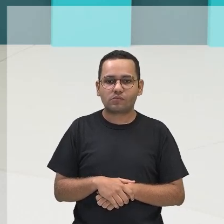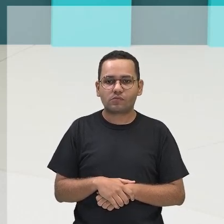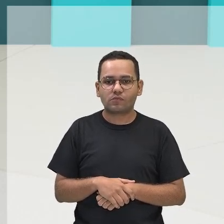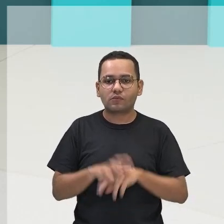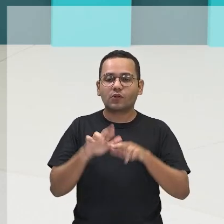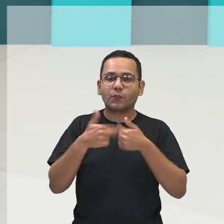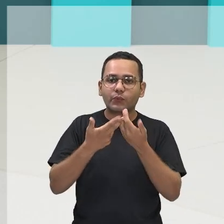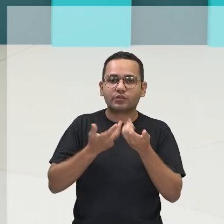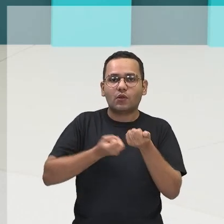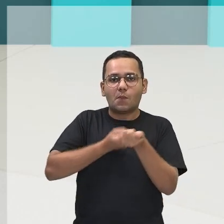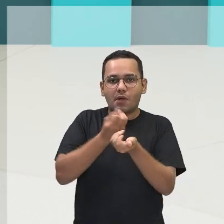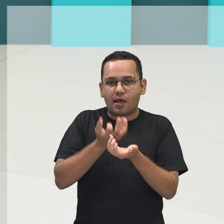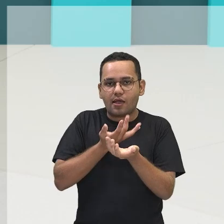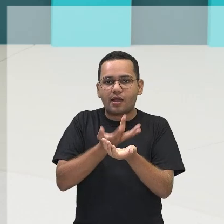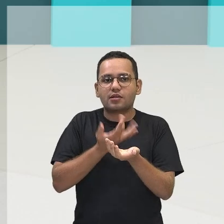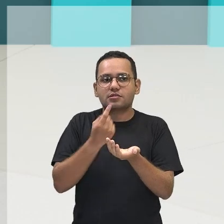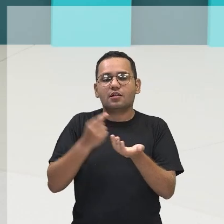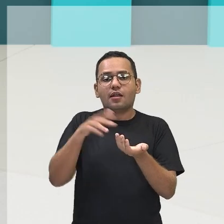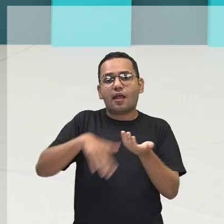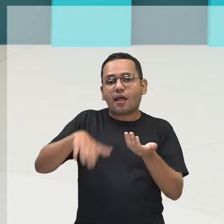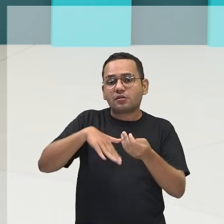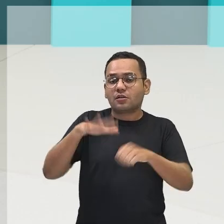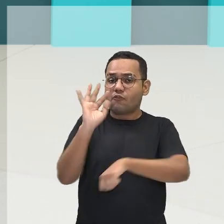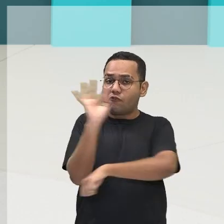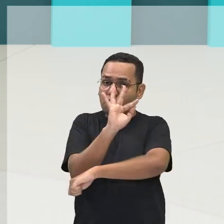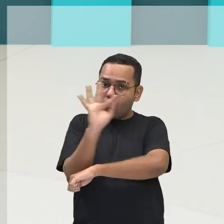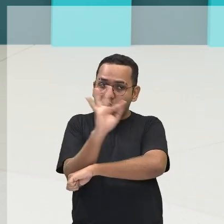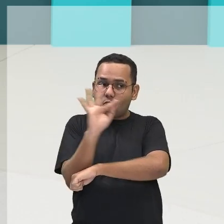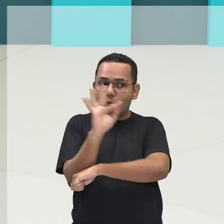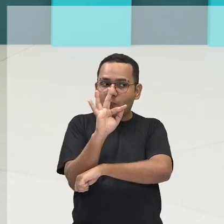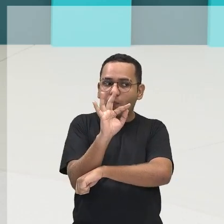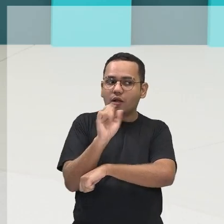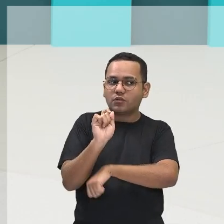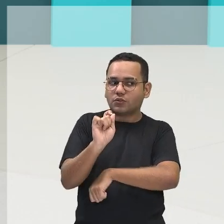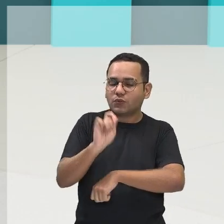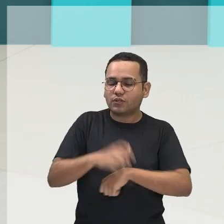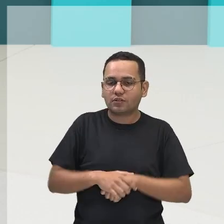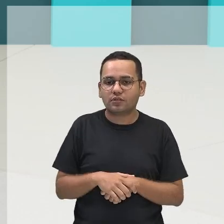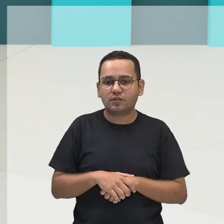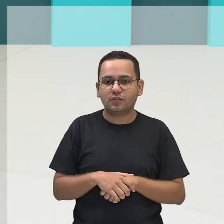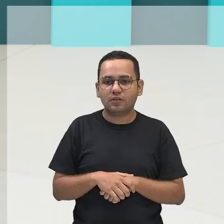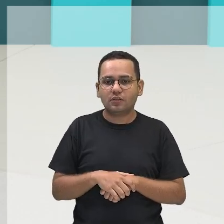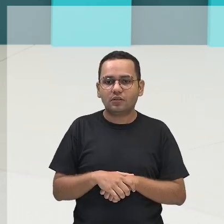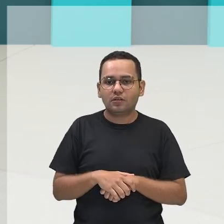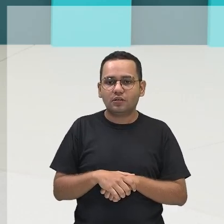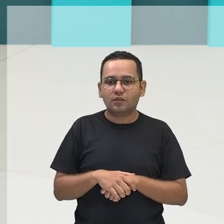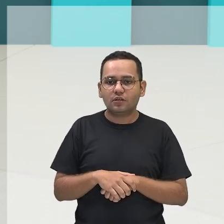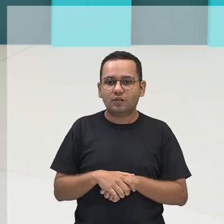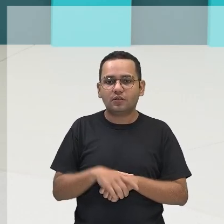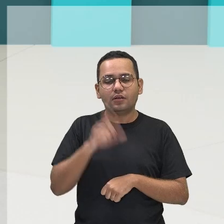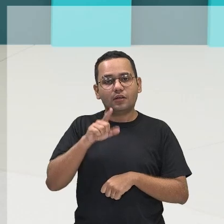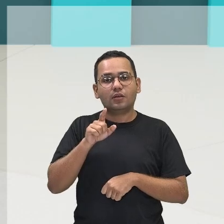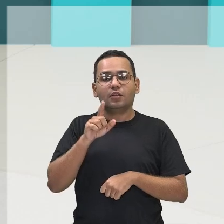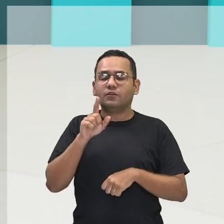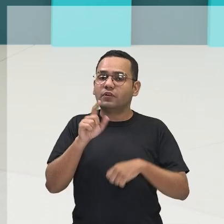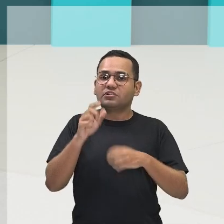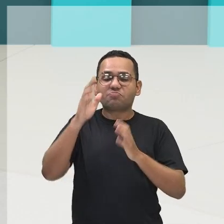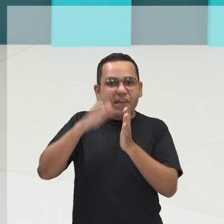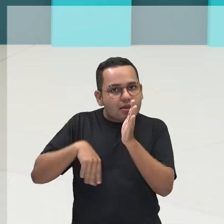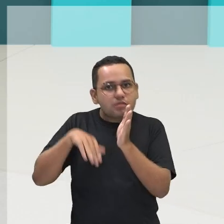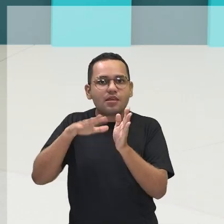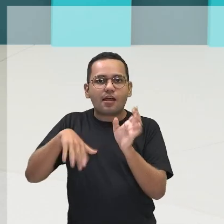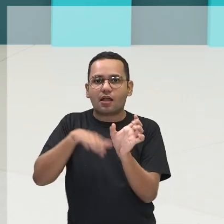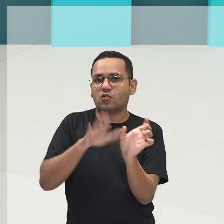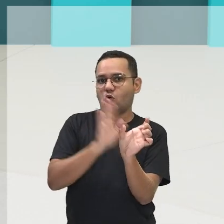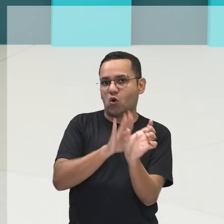que é um contexto mais formal, com certeza eu vou evitar o uso do sentido conotativo. Eu vou mais para